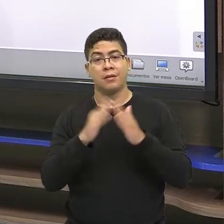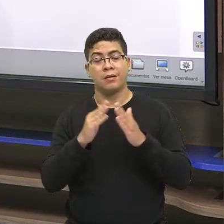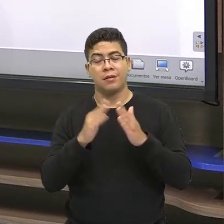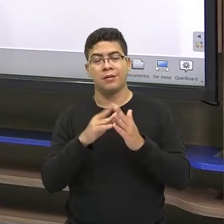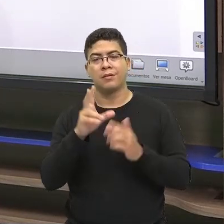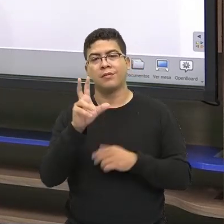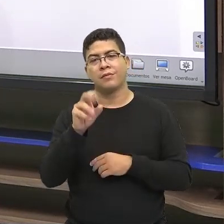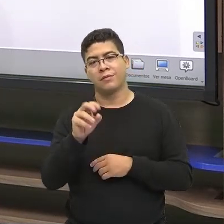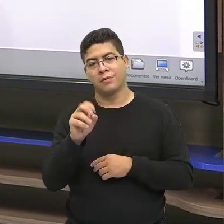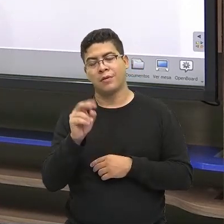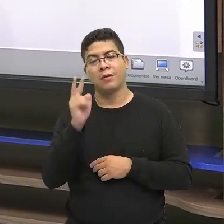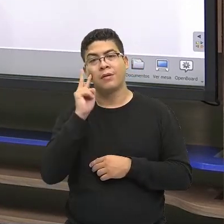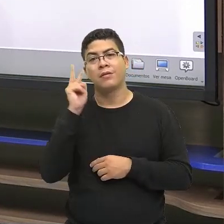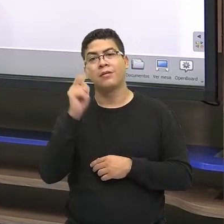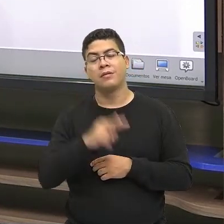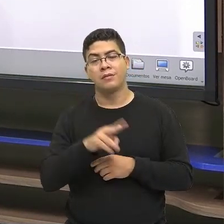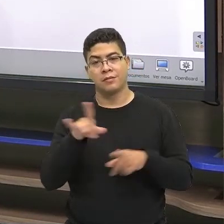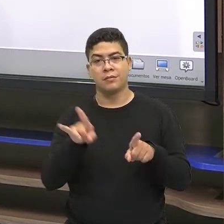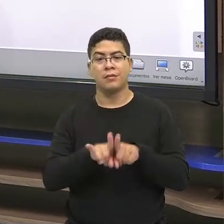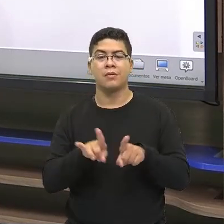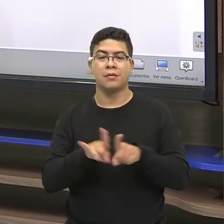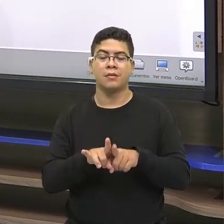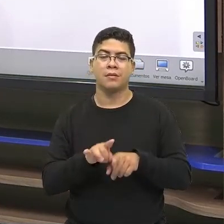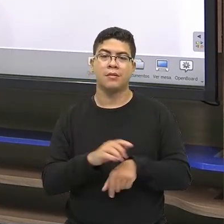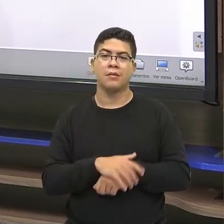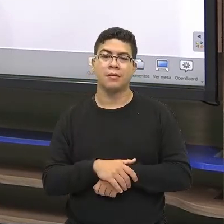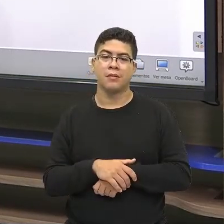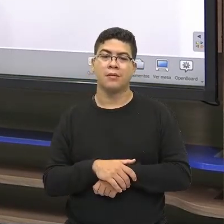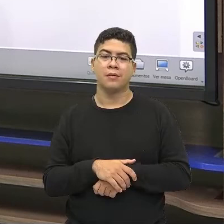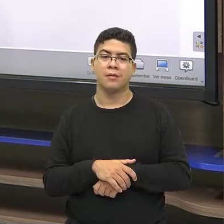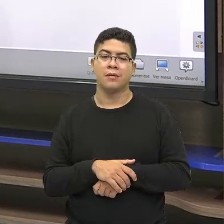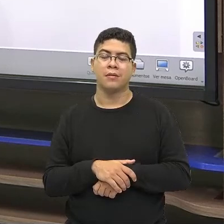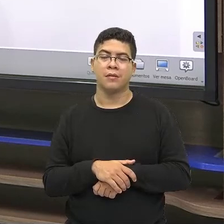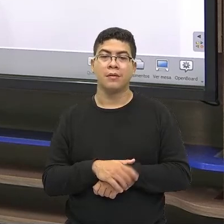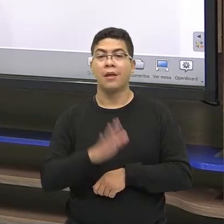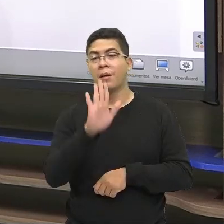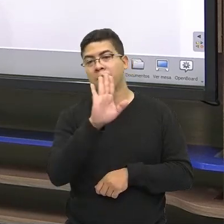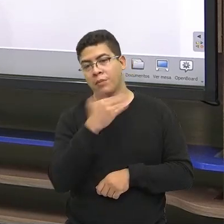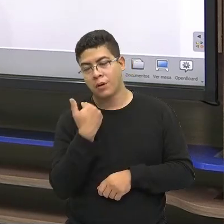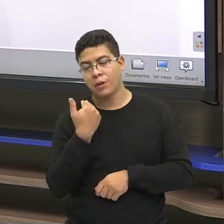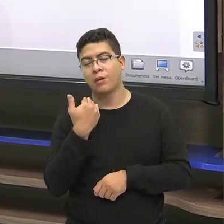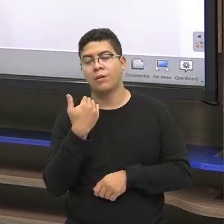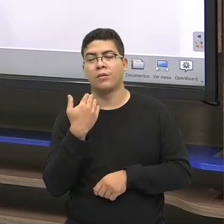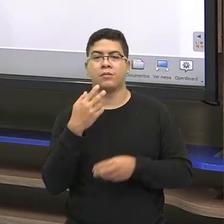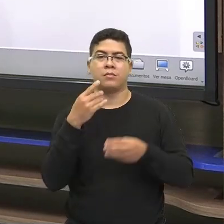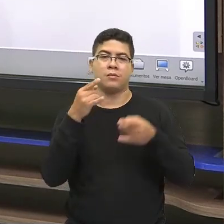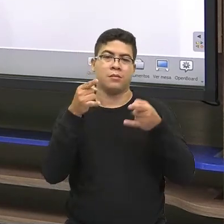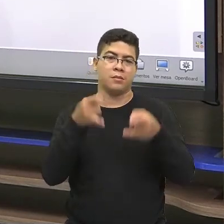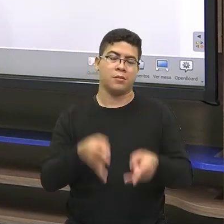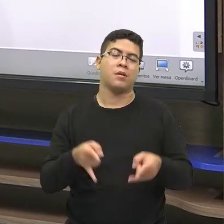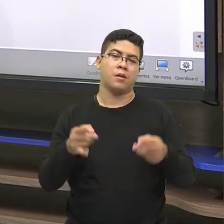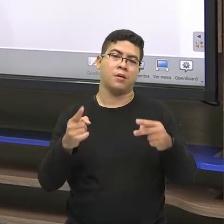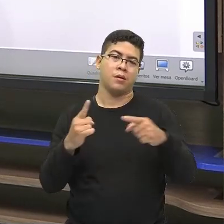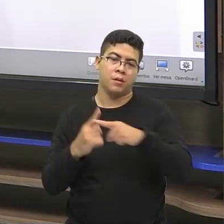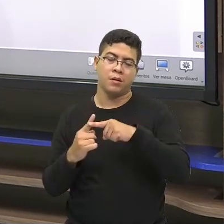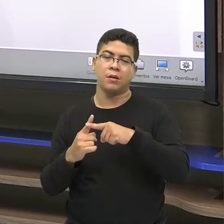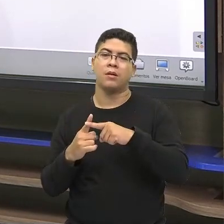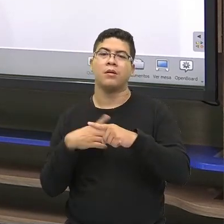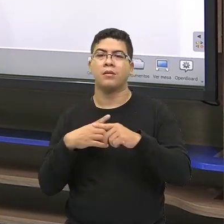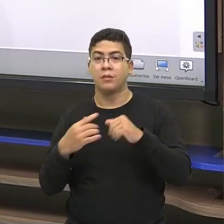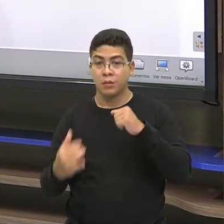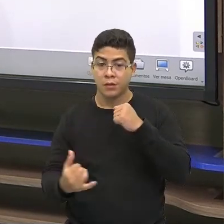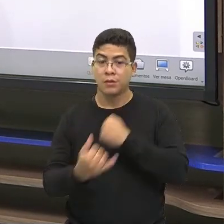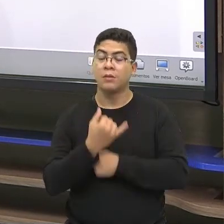E também vimos num poema que ele fala da morte, do enterro e a morte como